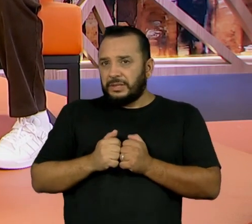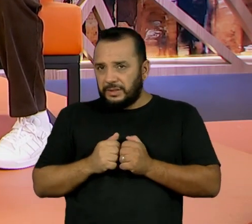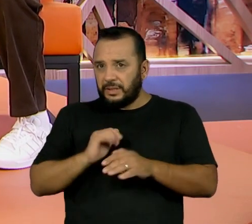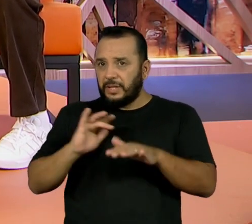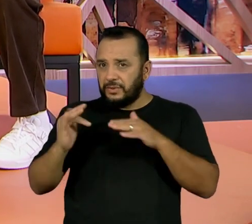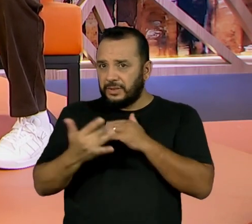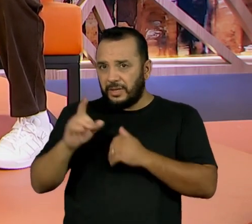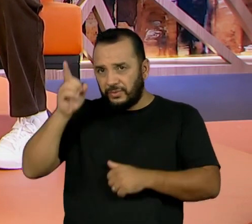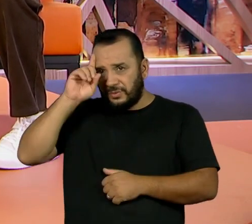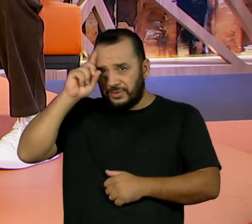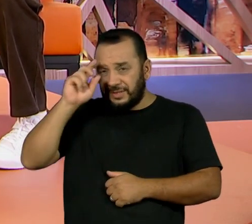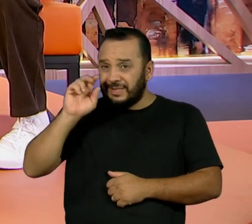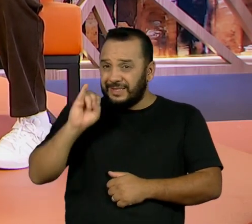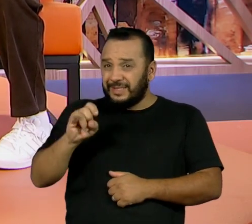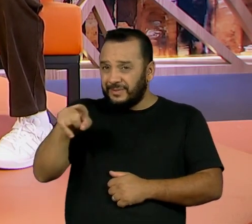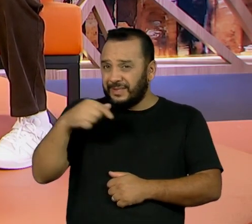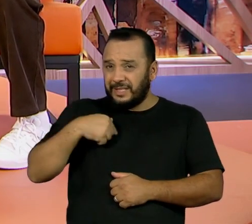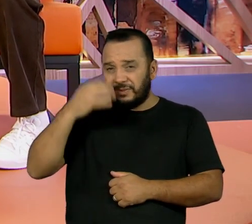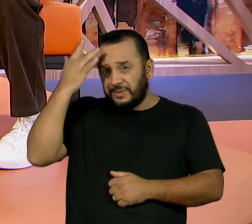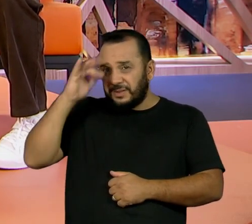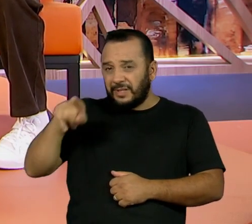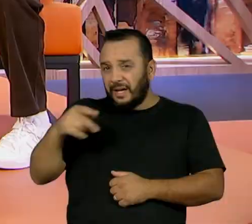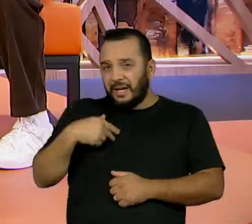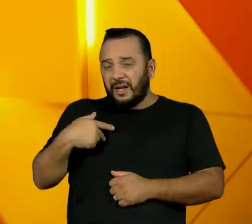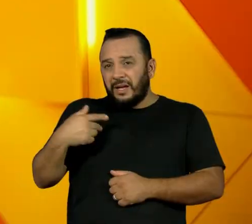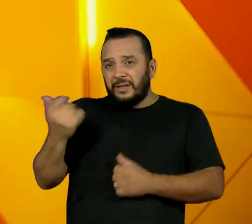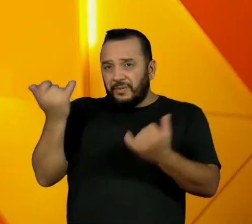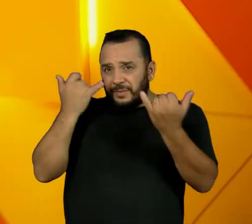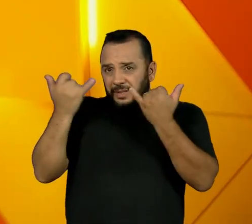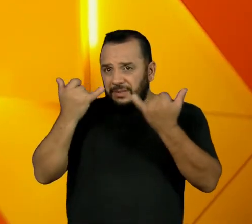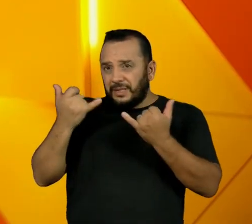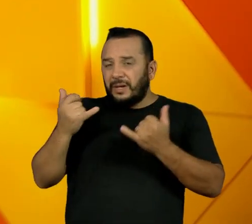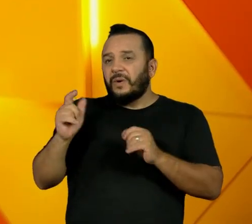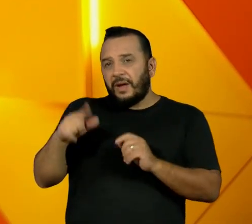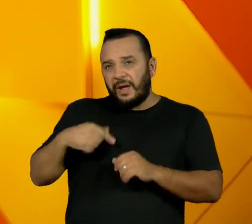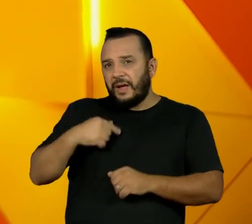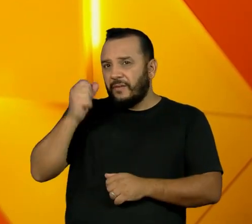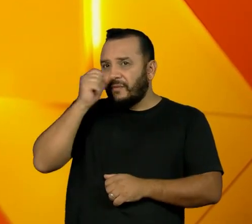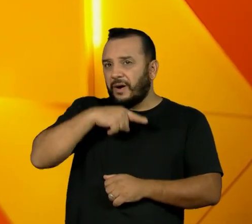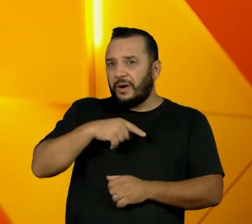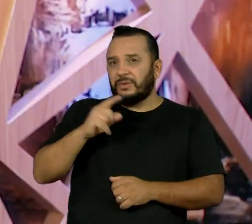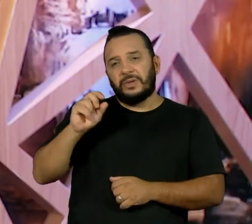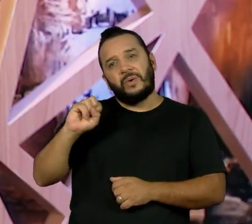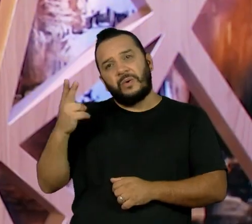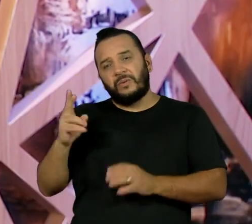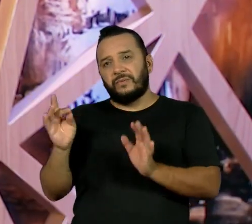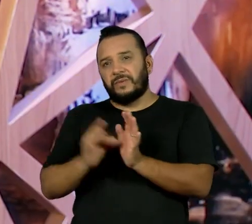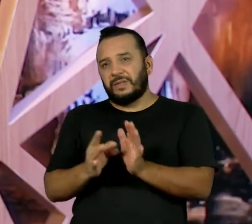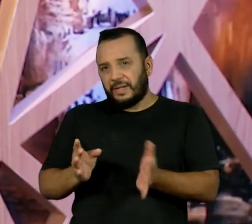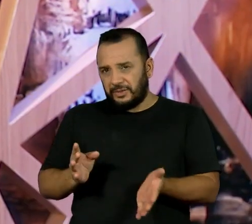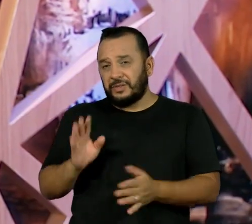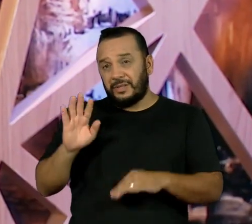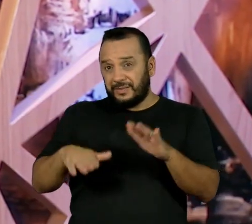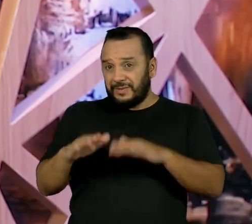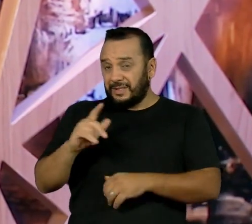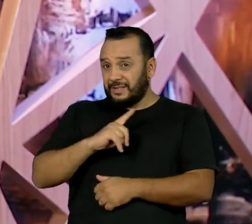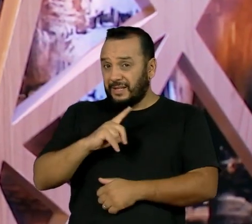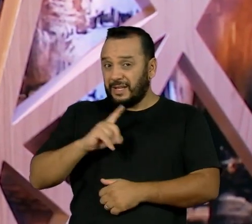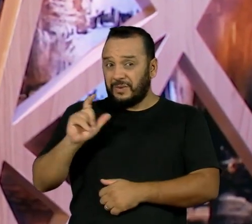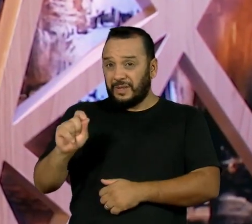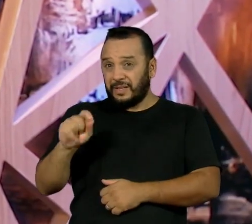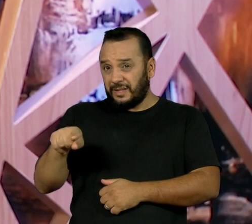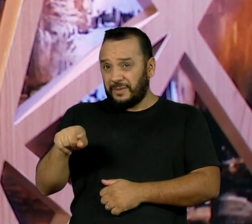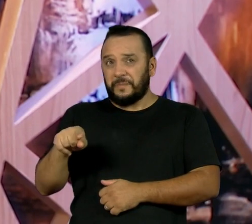sociais. Então, se você não sabe mais se aquela informação é falsa ou verdadeira, algumas plataformas agora colocam as notas da comunidade, né? Que é